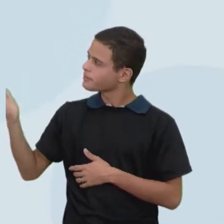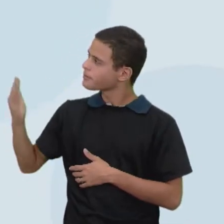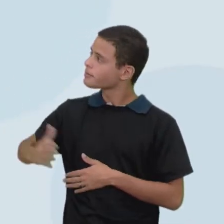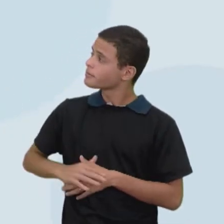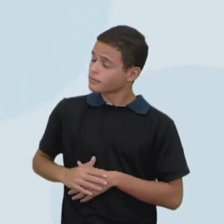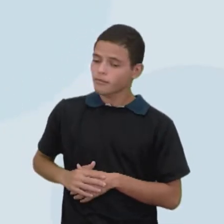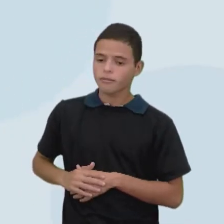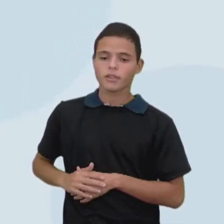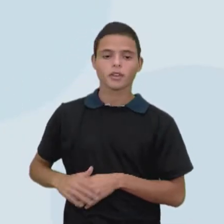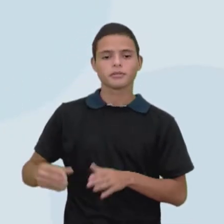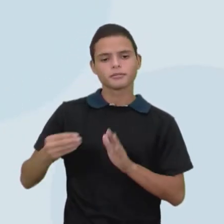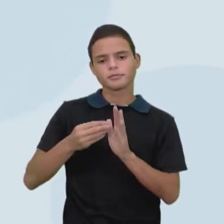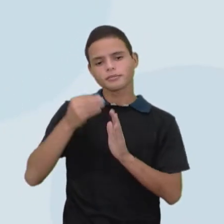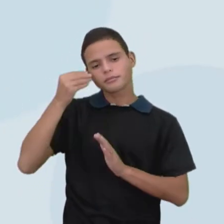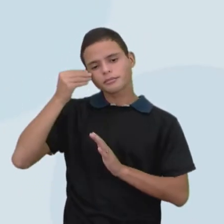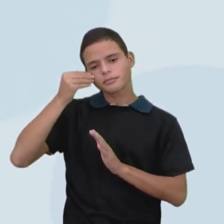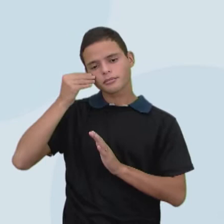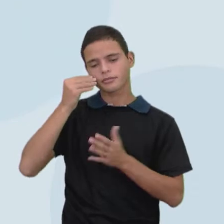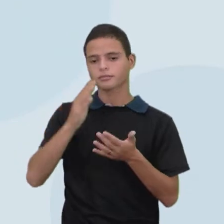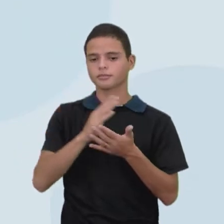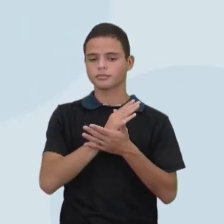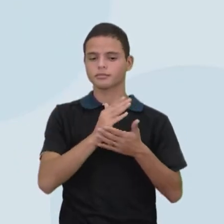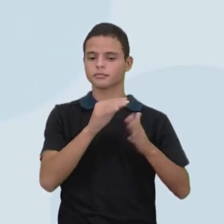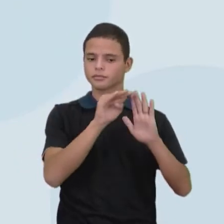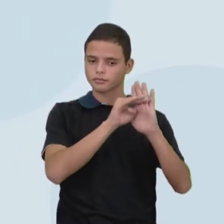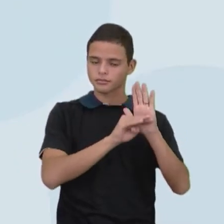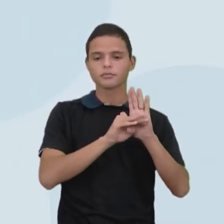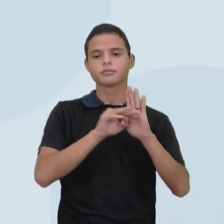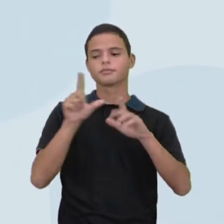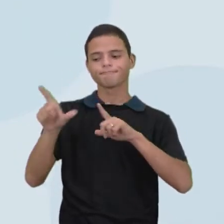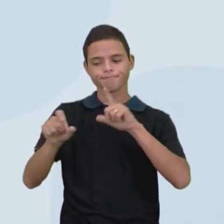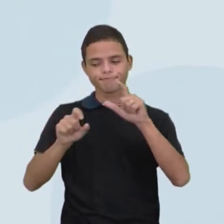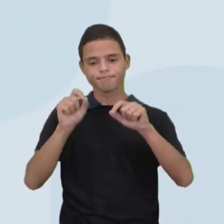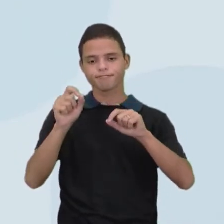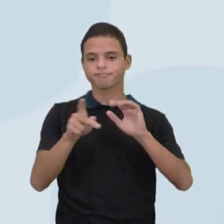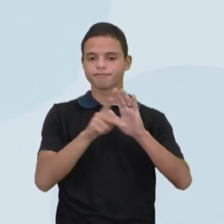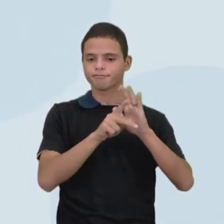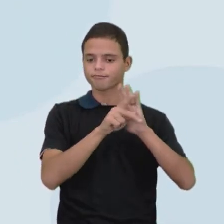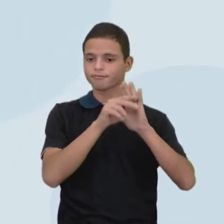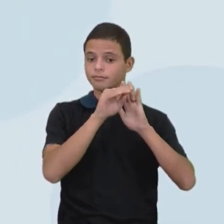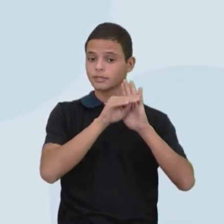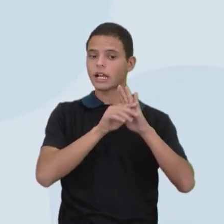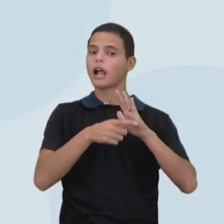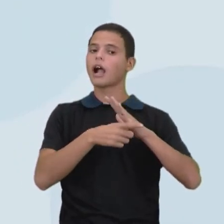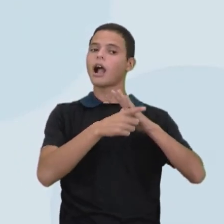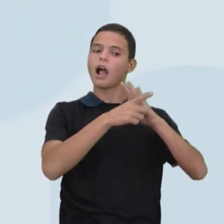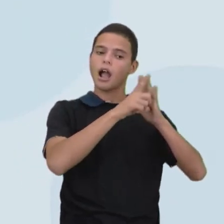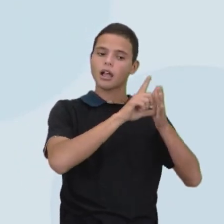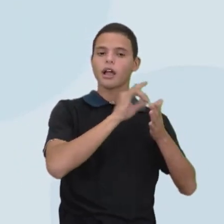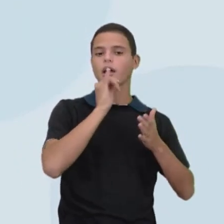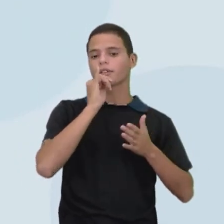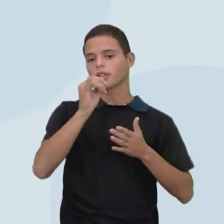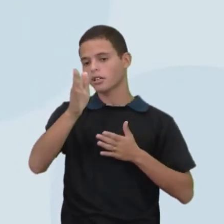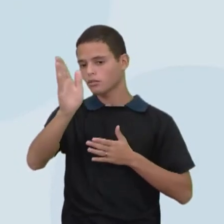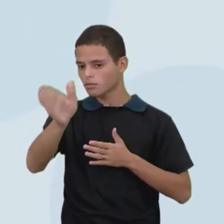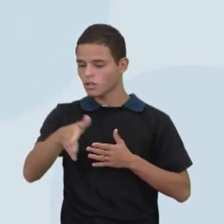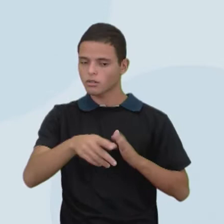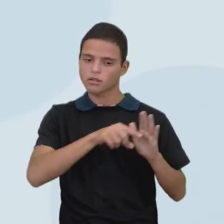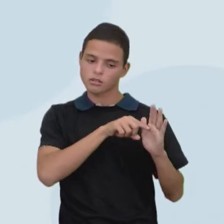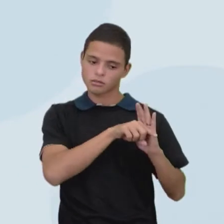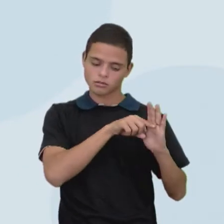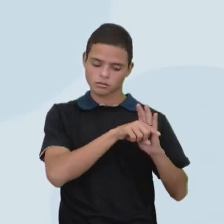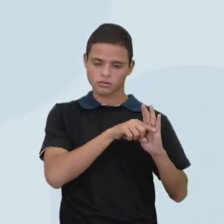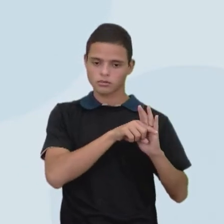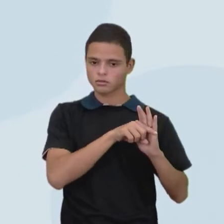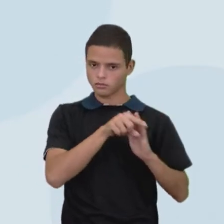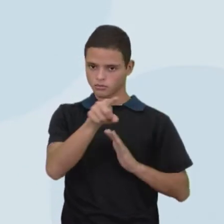de amostragem, os elementos da amostra são selecionados por um critério pré-estabelecido pelo pesquisador. Então, para